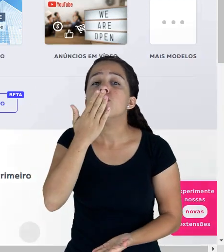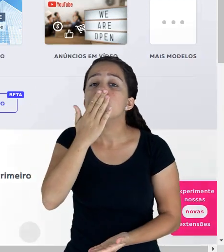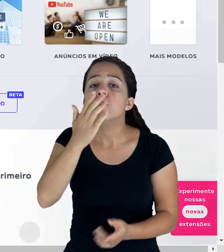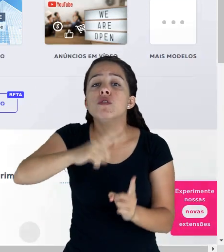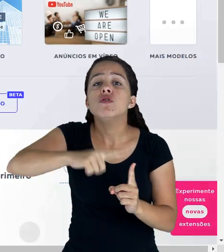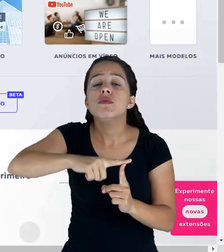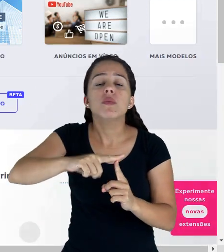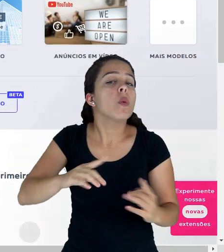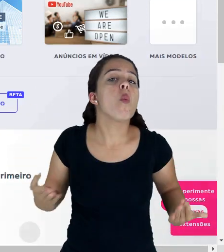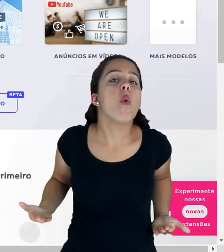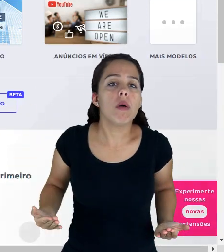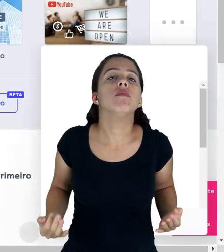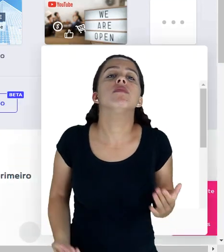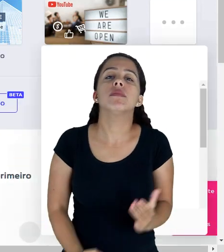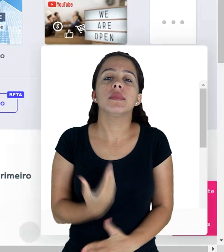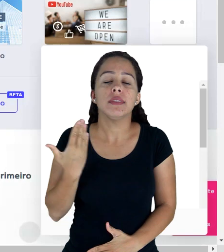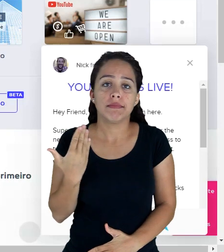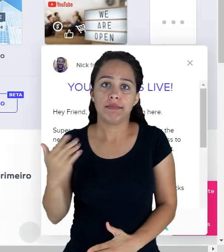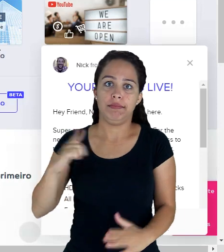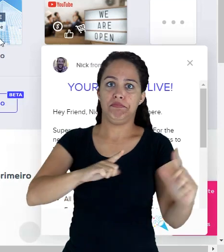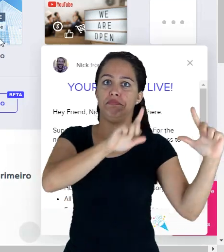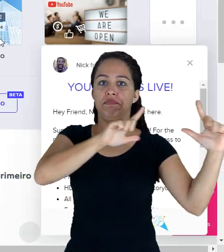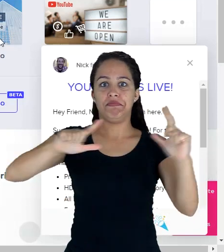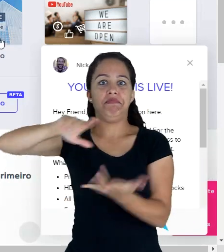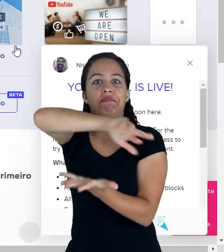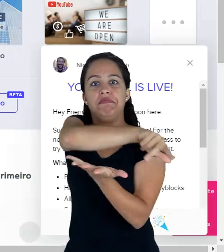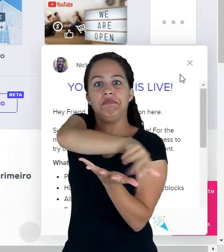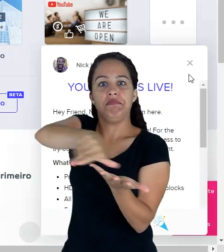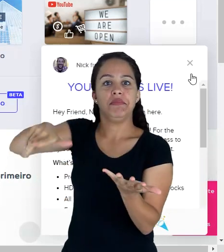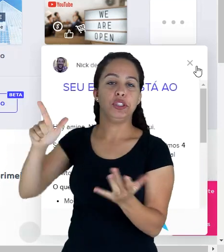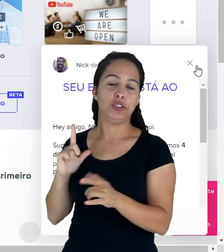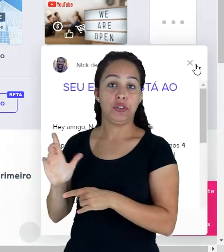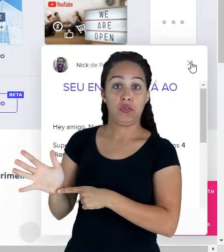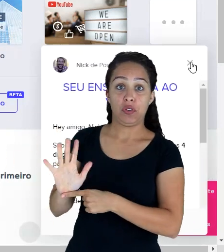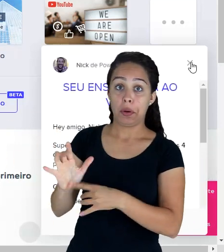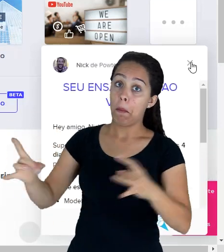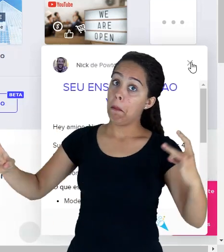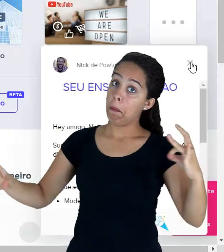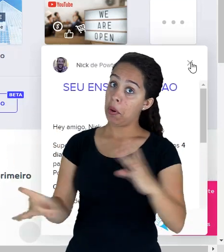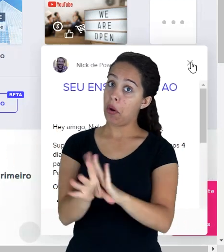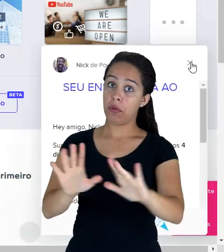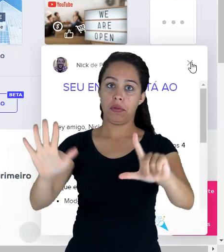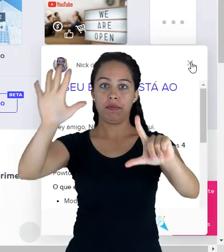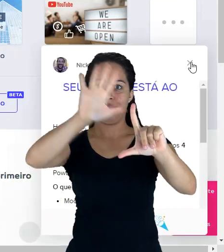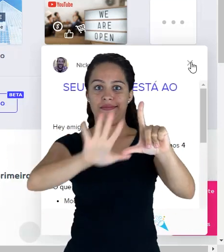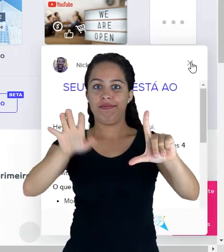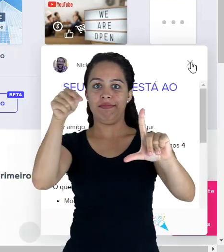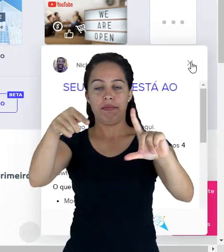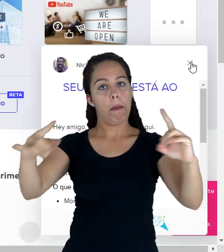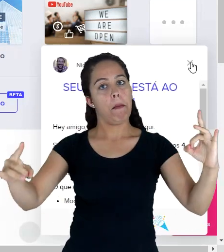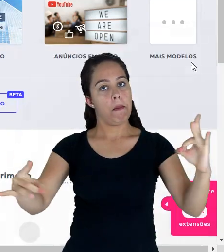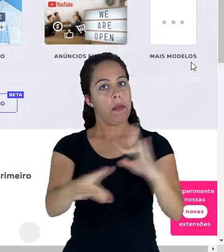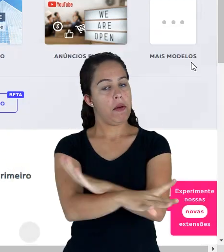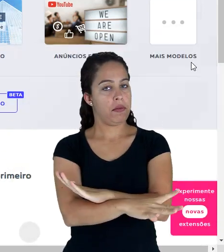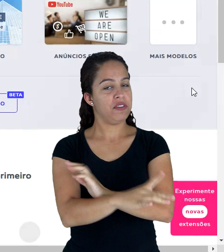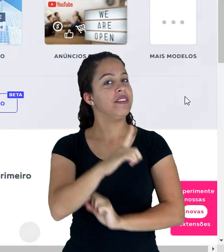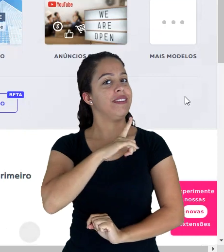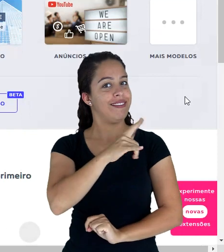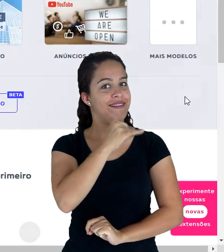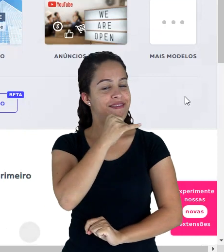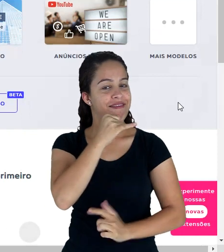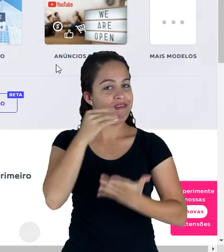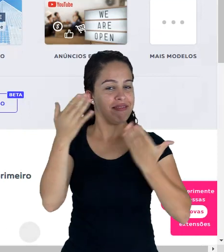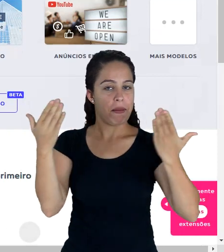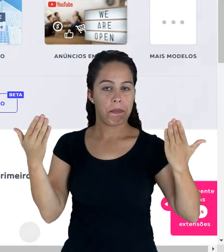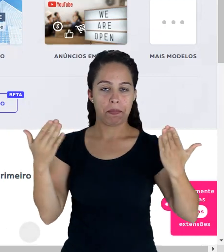opções aqui já de vídeos prontos em players prontos a